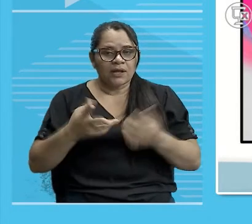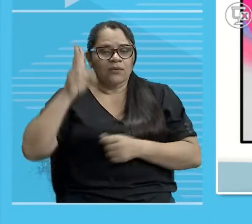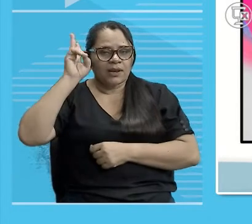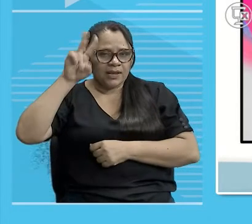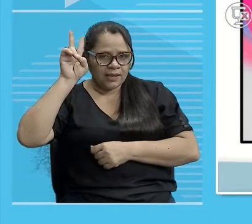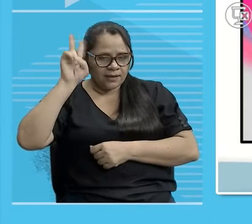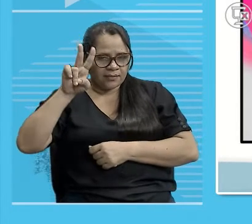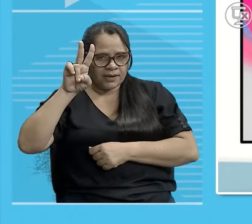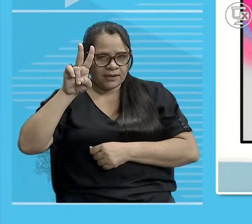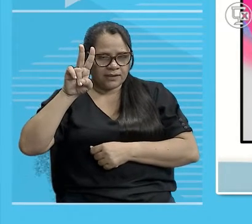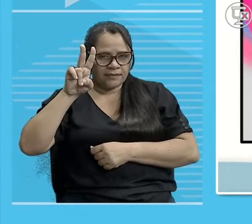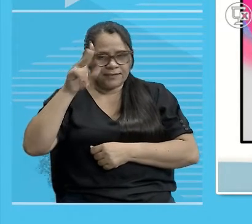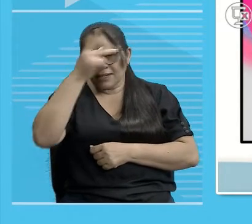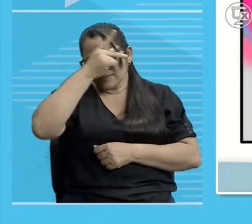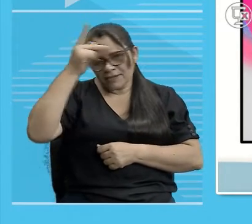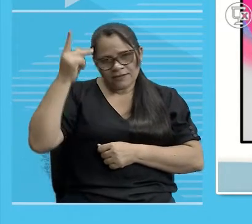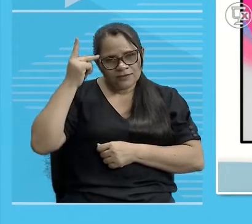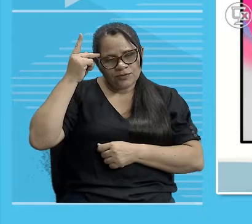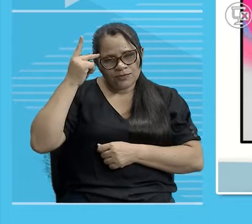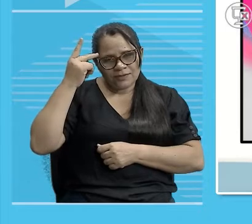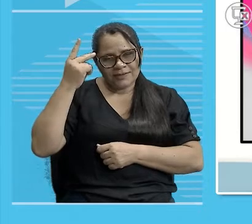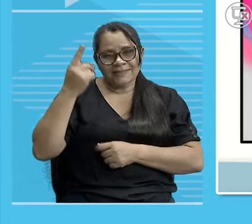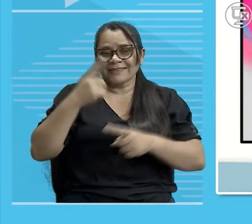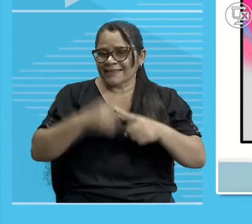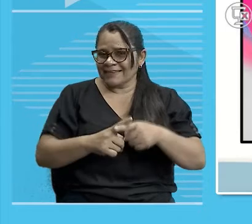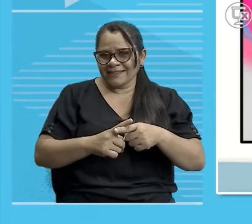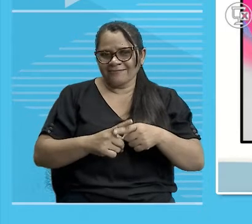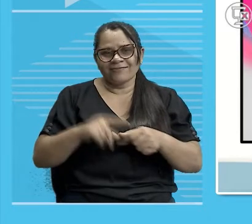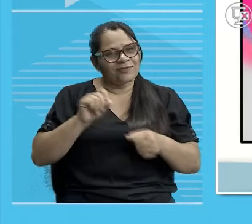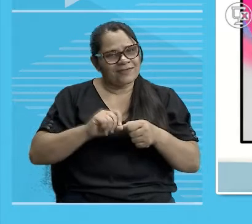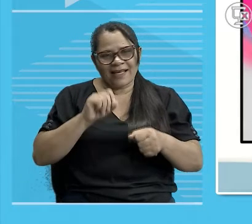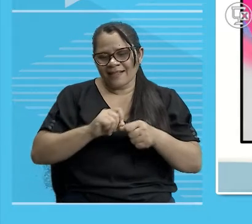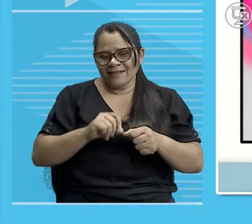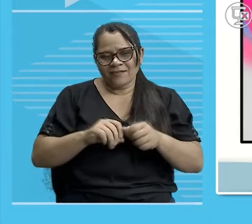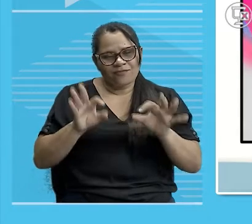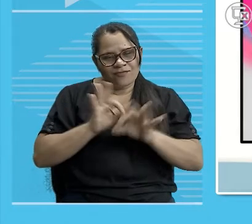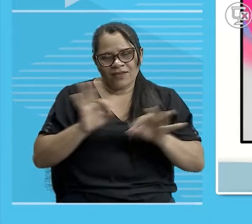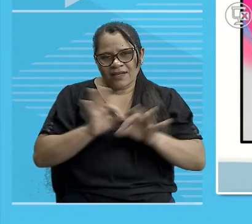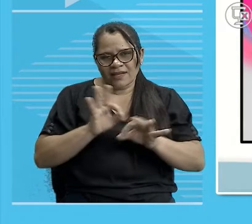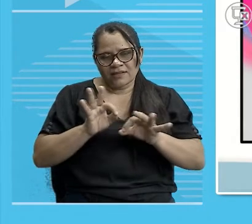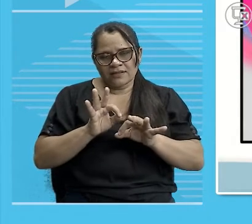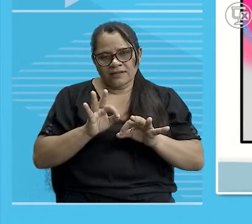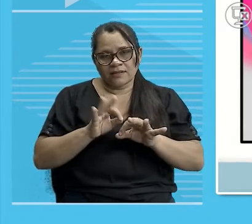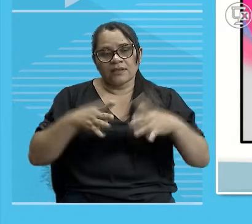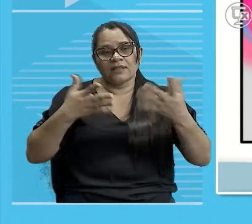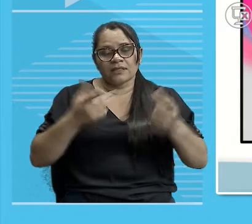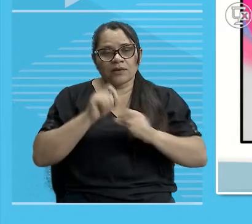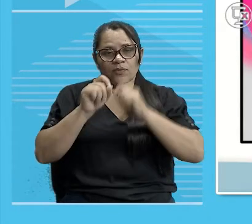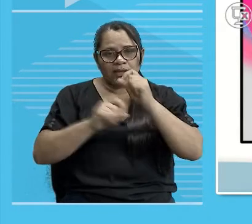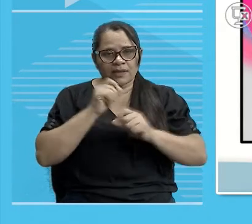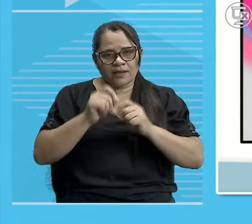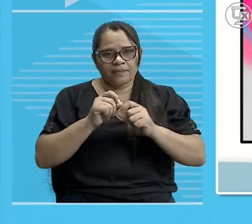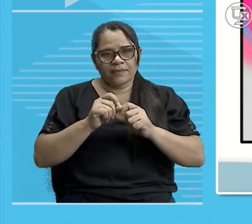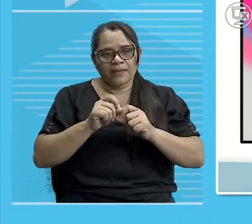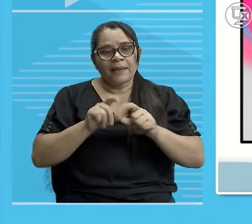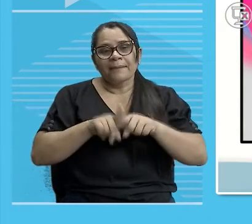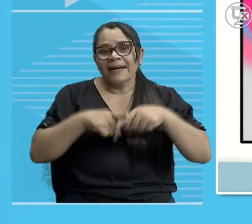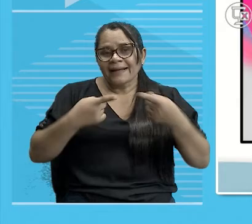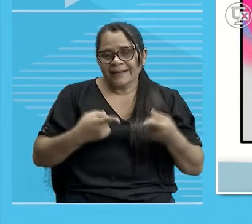inúteis os inúteis precisarão de acompanhamento e não apenas isso mas também os